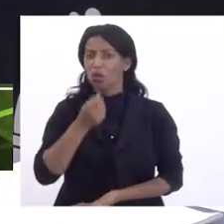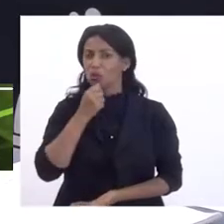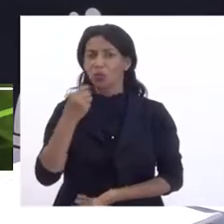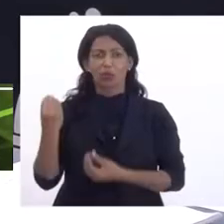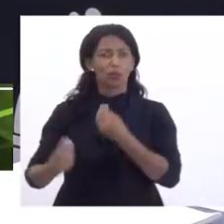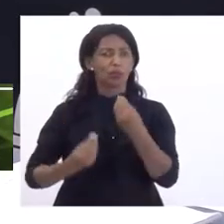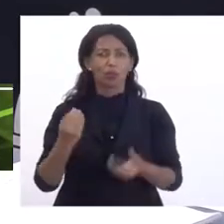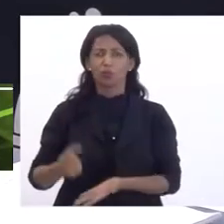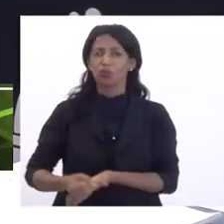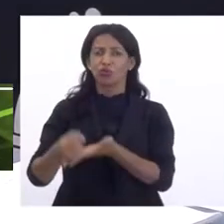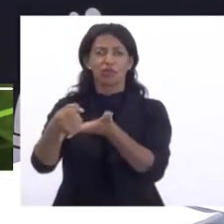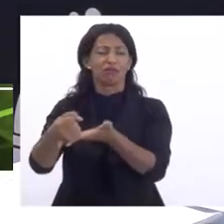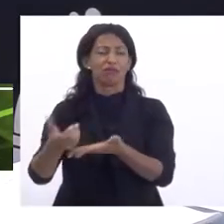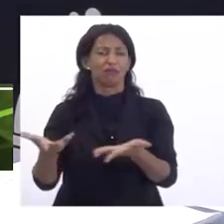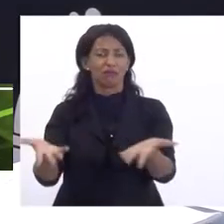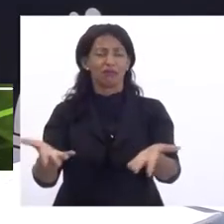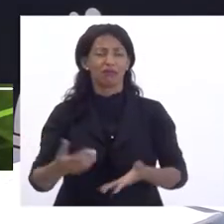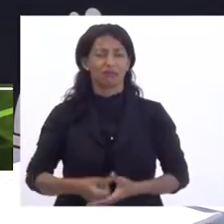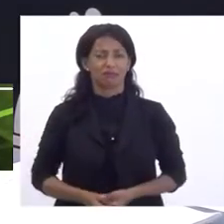essa posição.